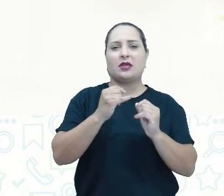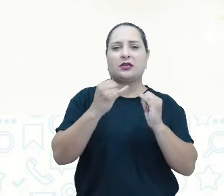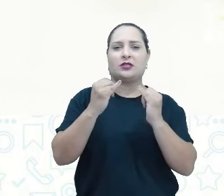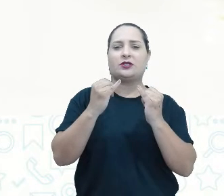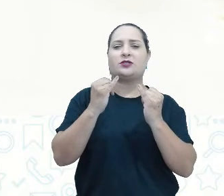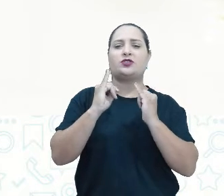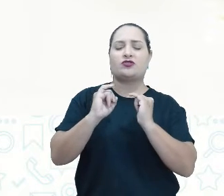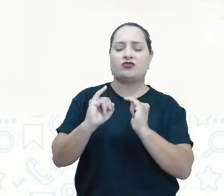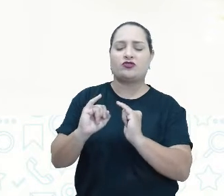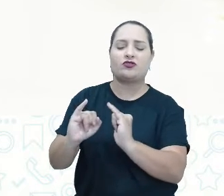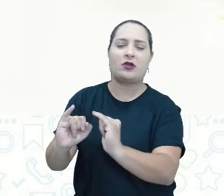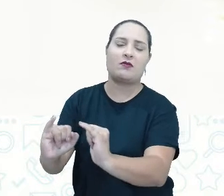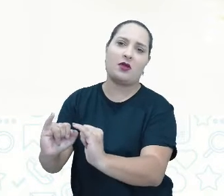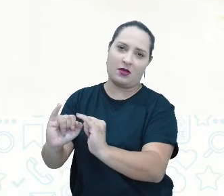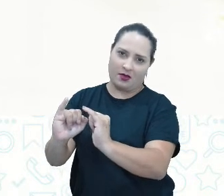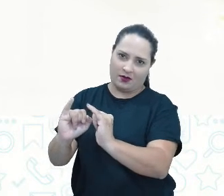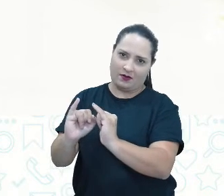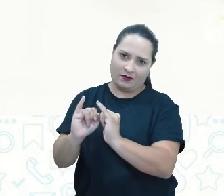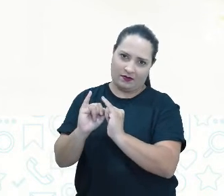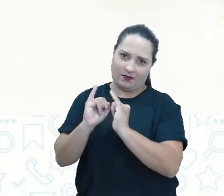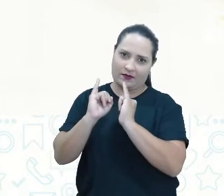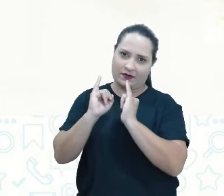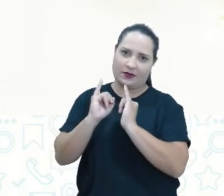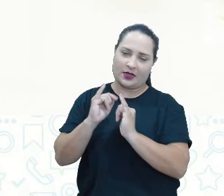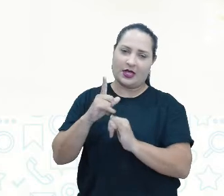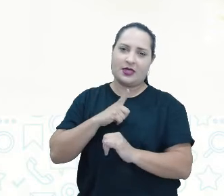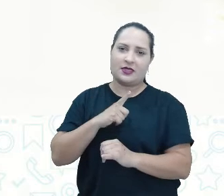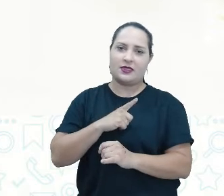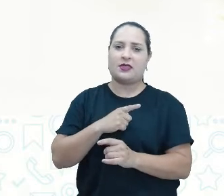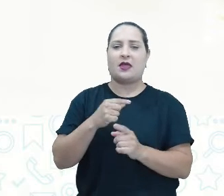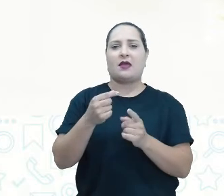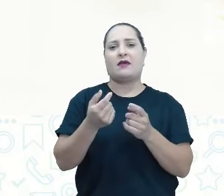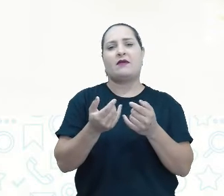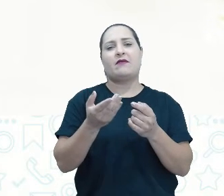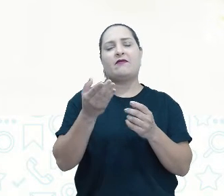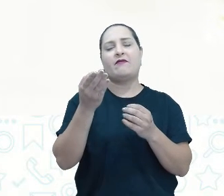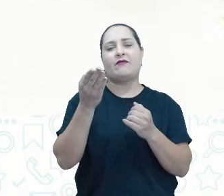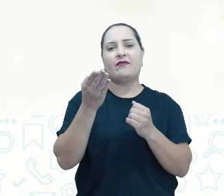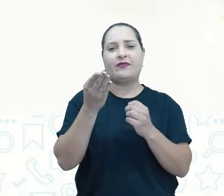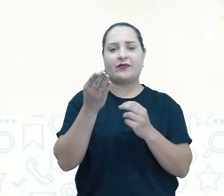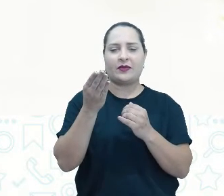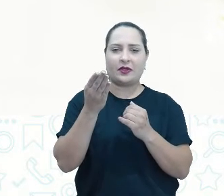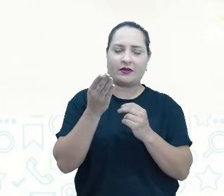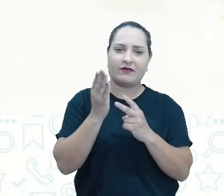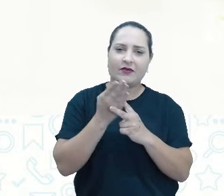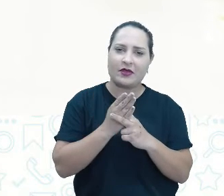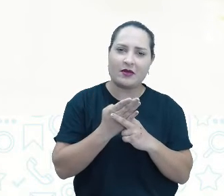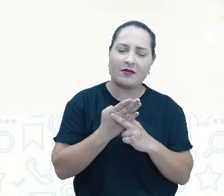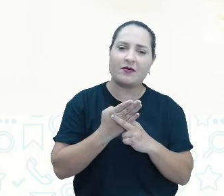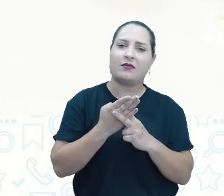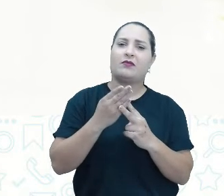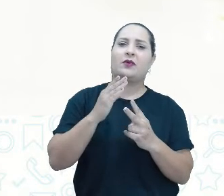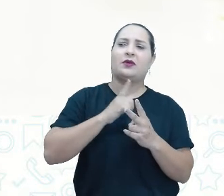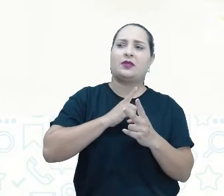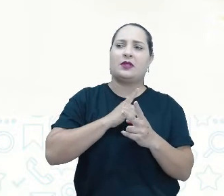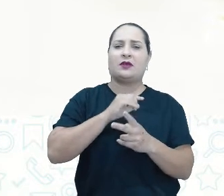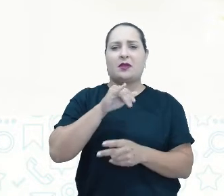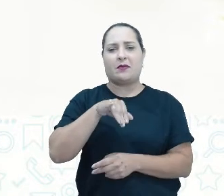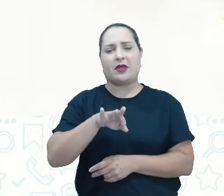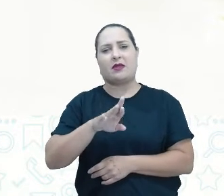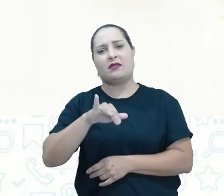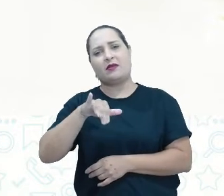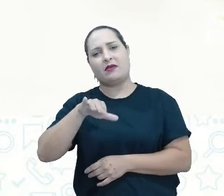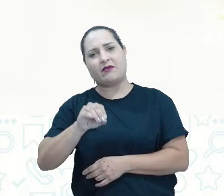Portanto, são o quê? Atrativos. São repletos de verbos no imperativo, o modo verbal que oferece a ordem, né?